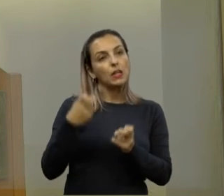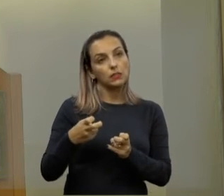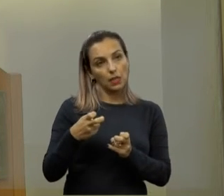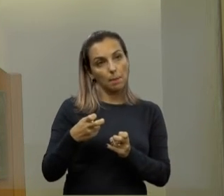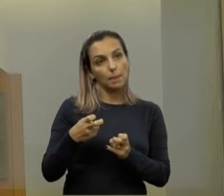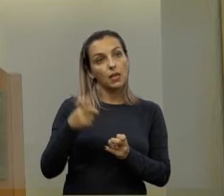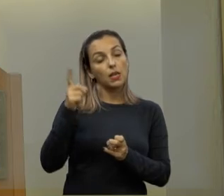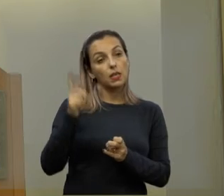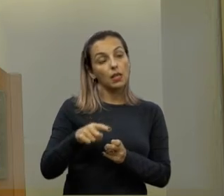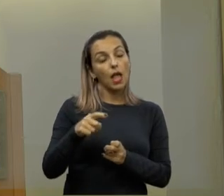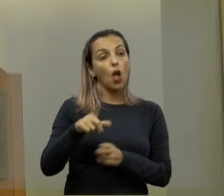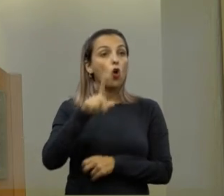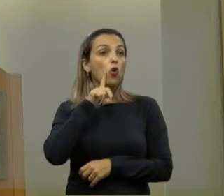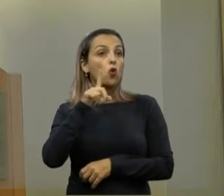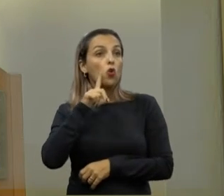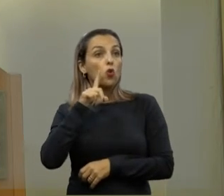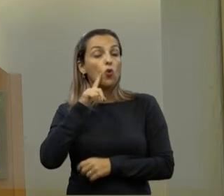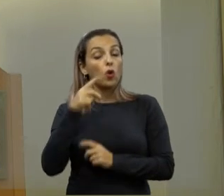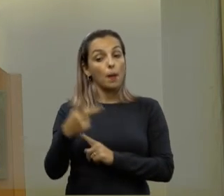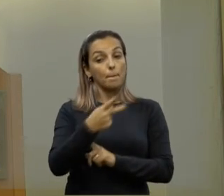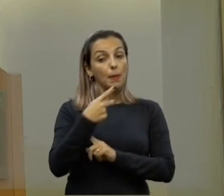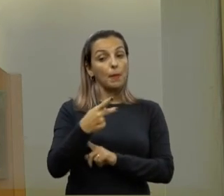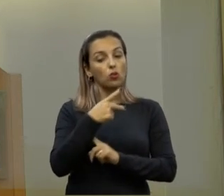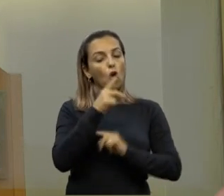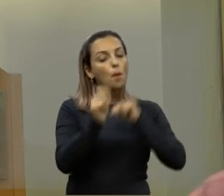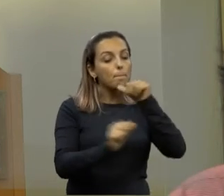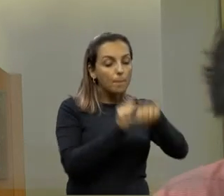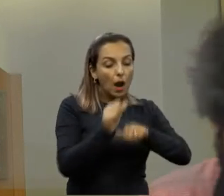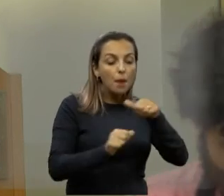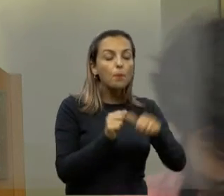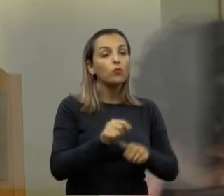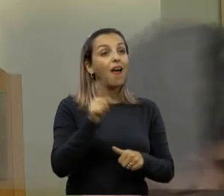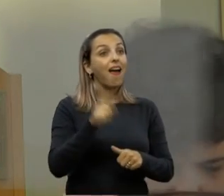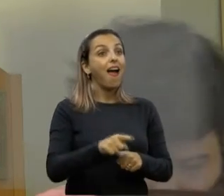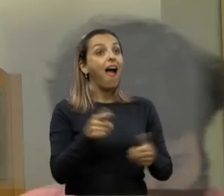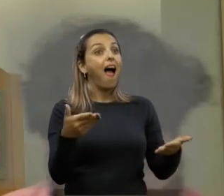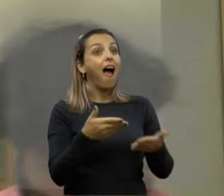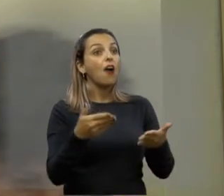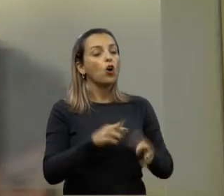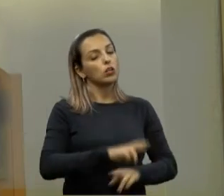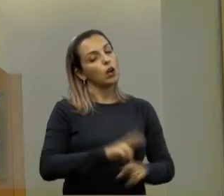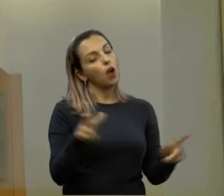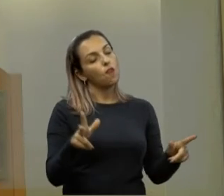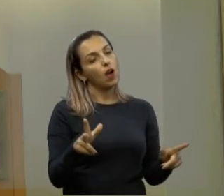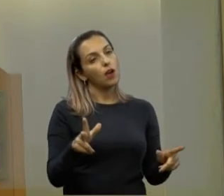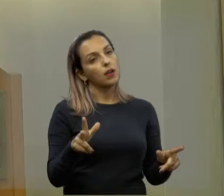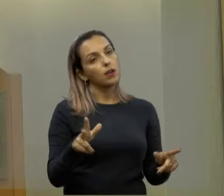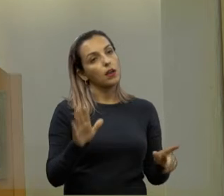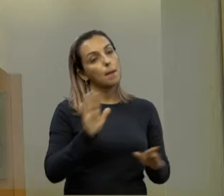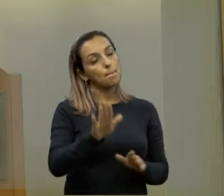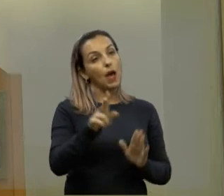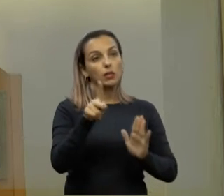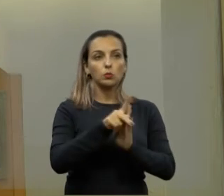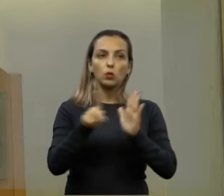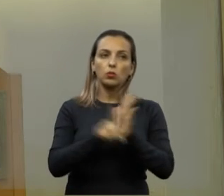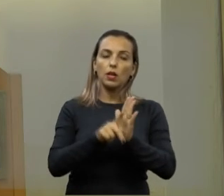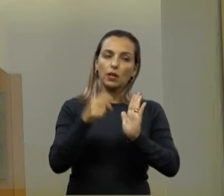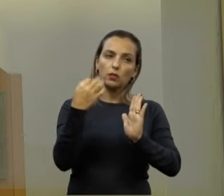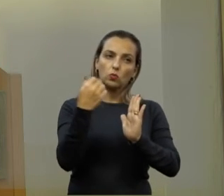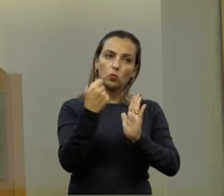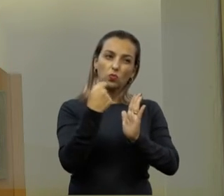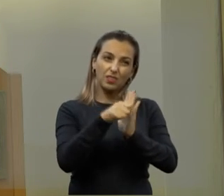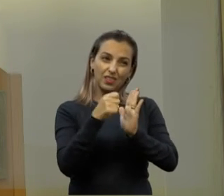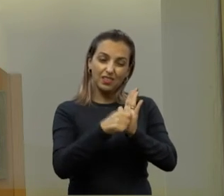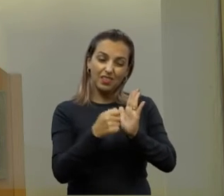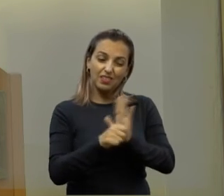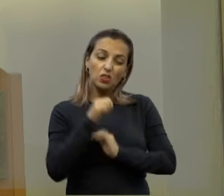ali da perspectiva quando o Lucas me procurou para mudar isso então eu acho que nesse ponto não foi mas eu também não acho projeto mal escrito